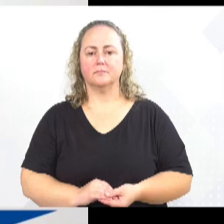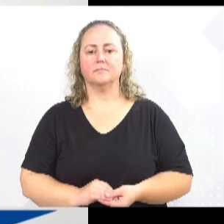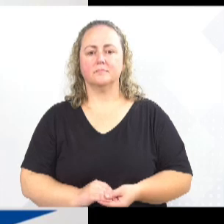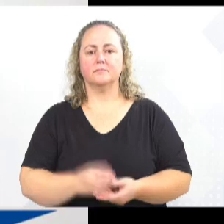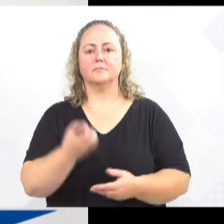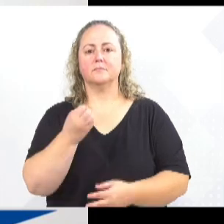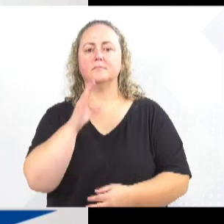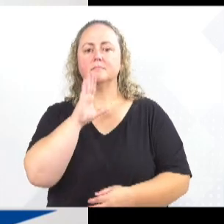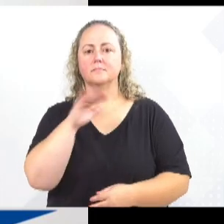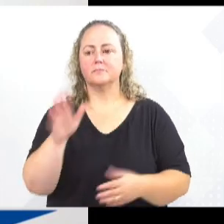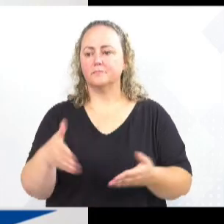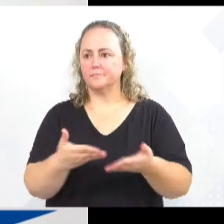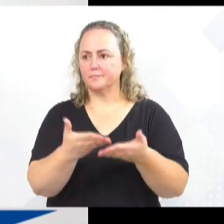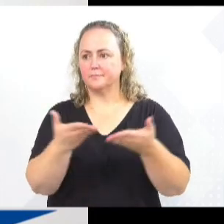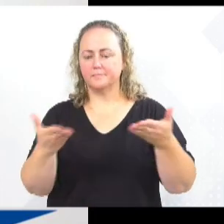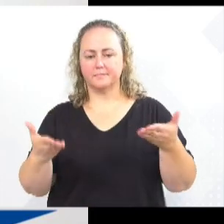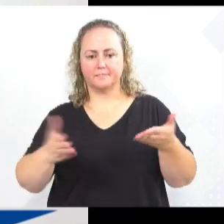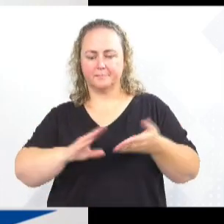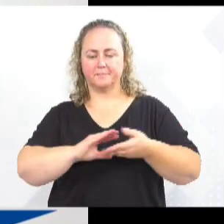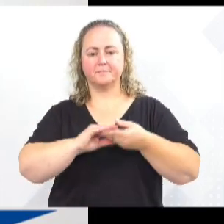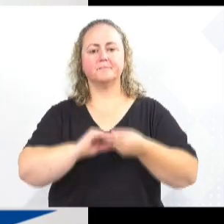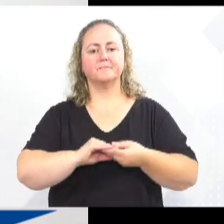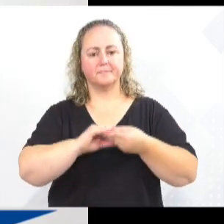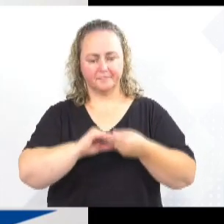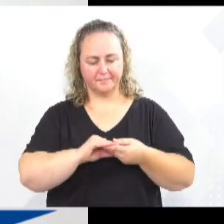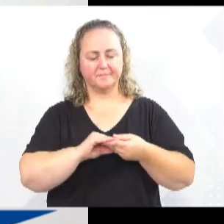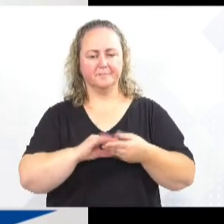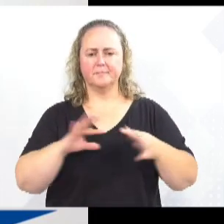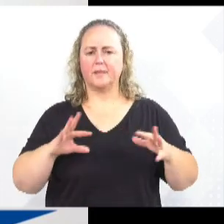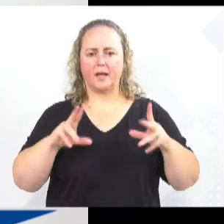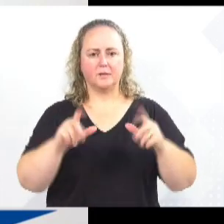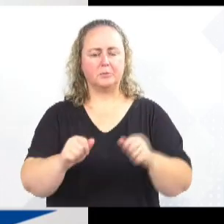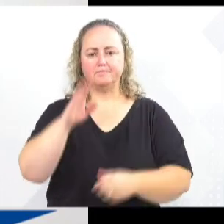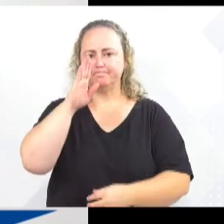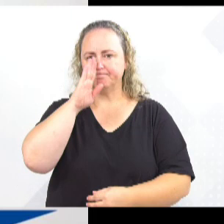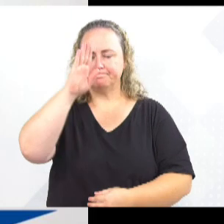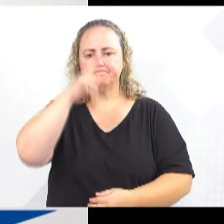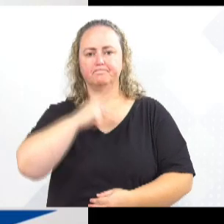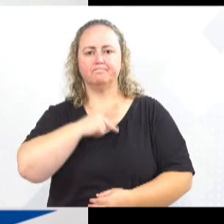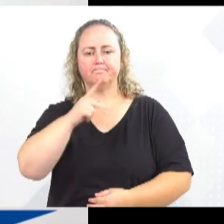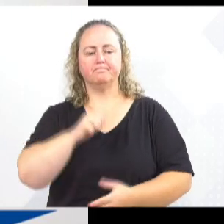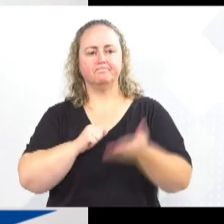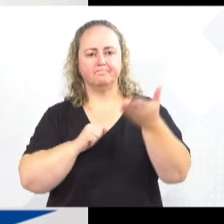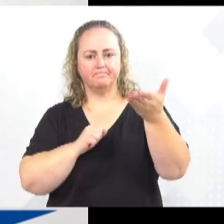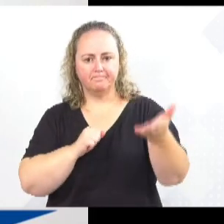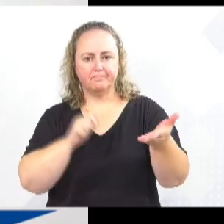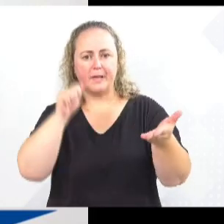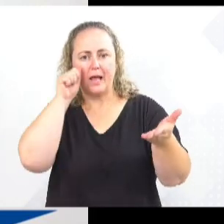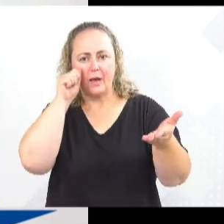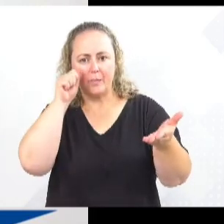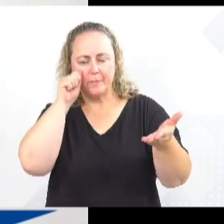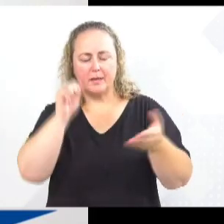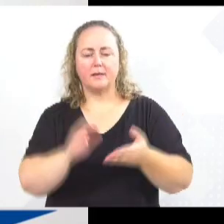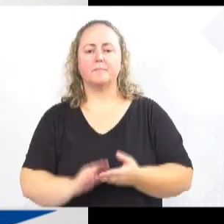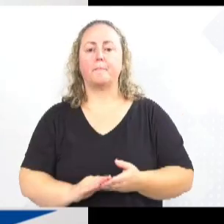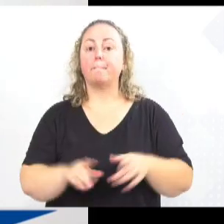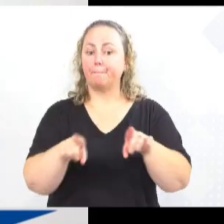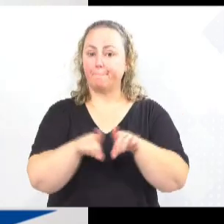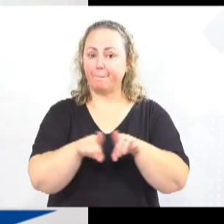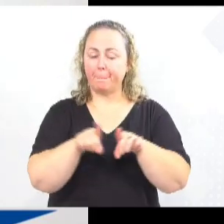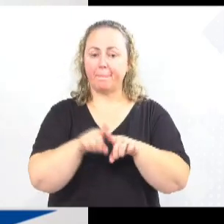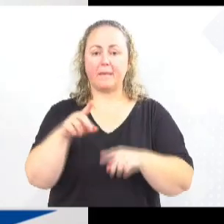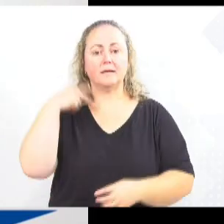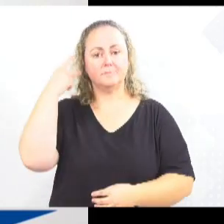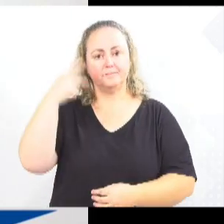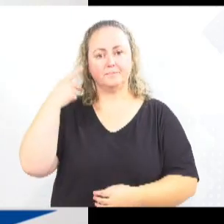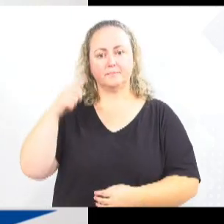Boa tarde a todos. Cumprimento, então, a todos, principalmente ao presidente da Câmara, o vereador Almir, bem como também o